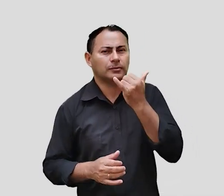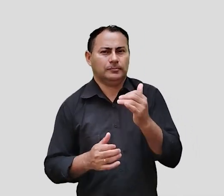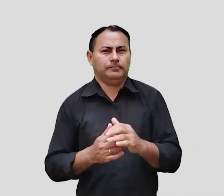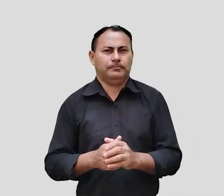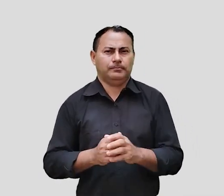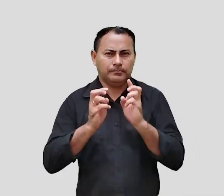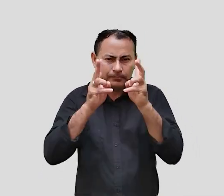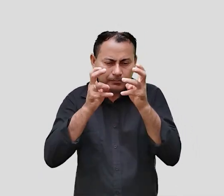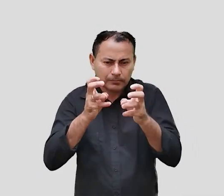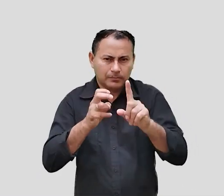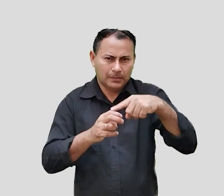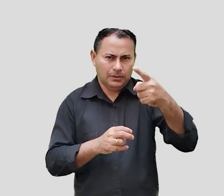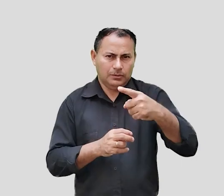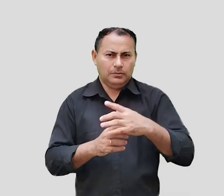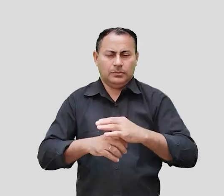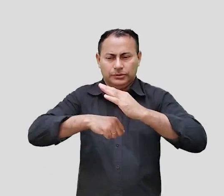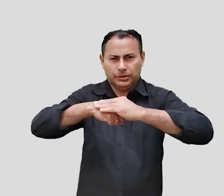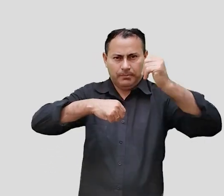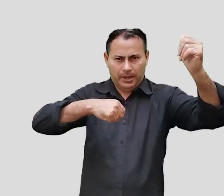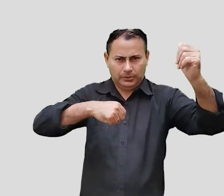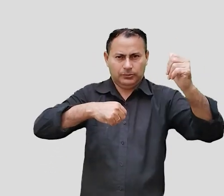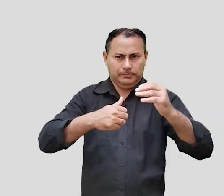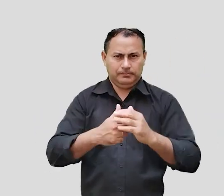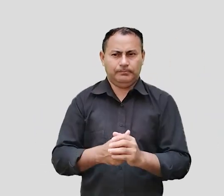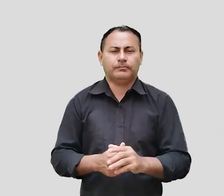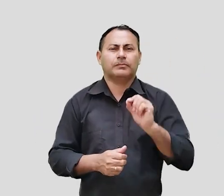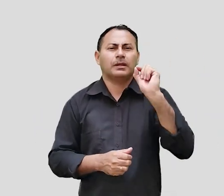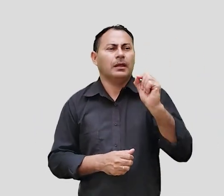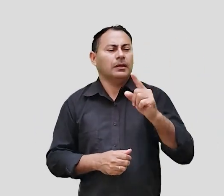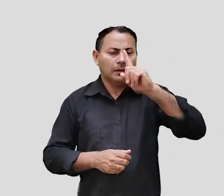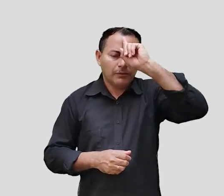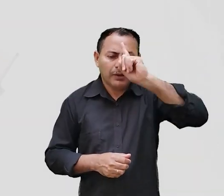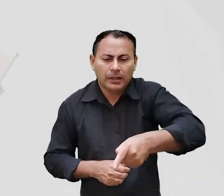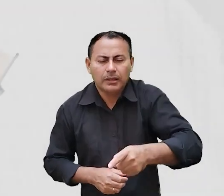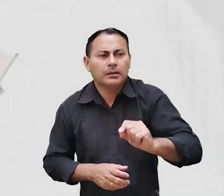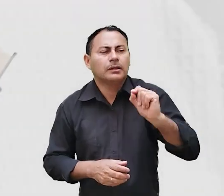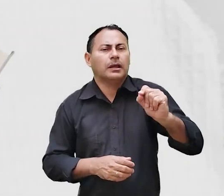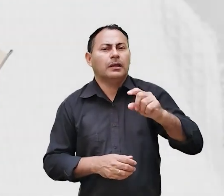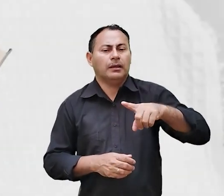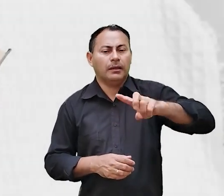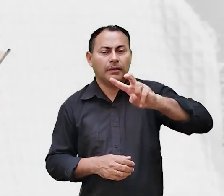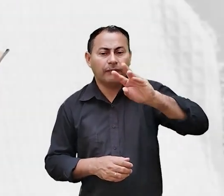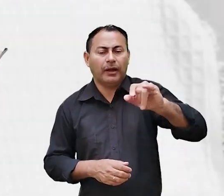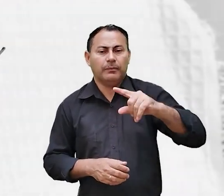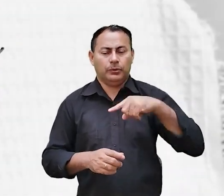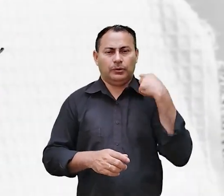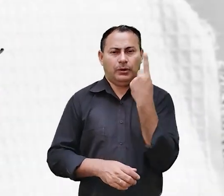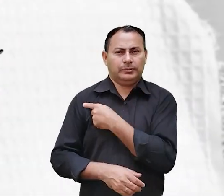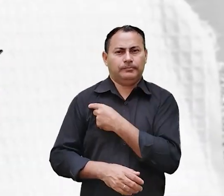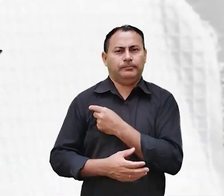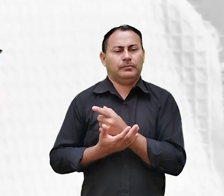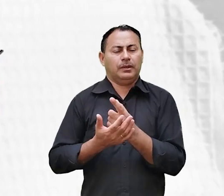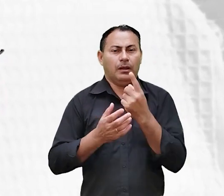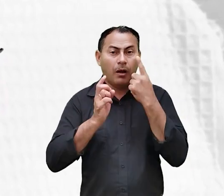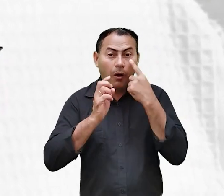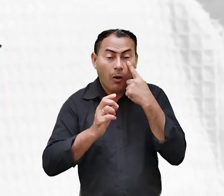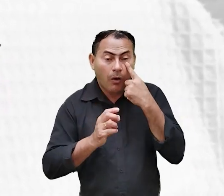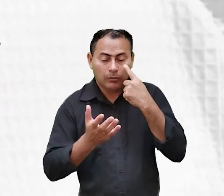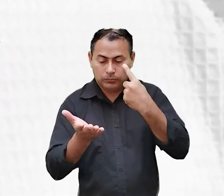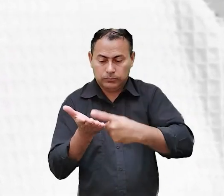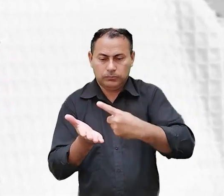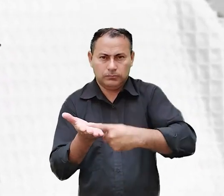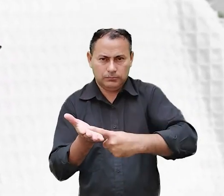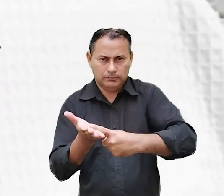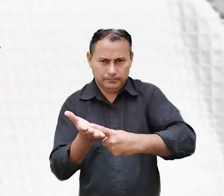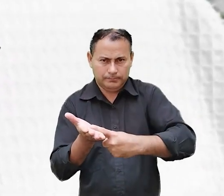Perdoado observe a seguir o Seu Chamado quem enviarei Quem irá por nós aí veja